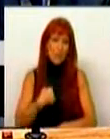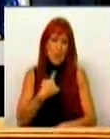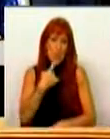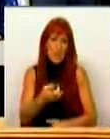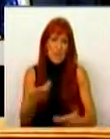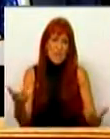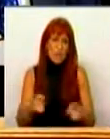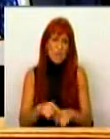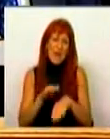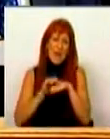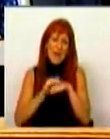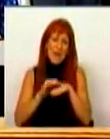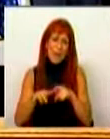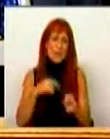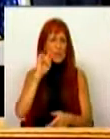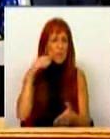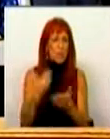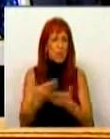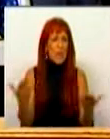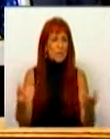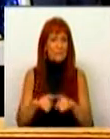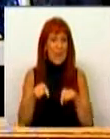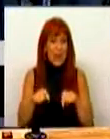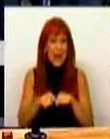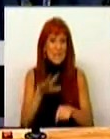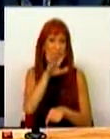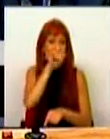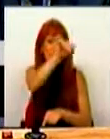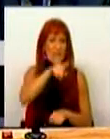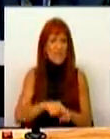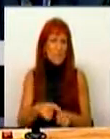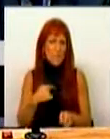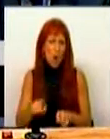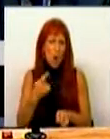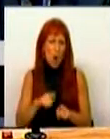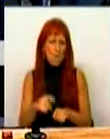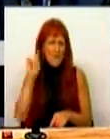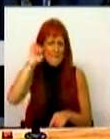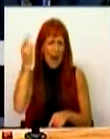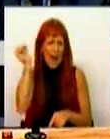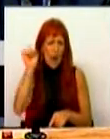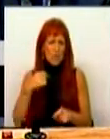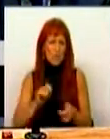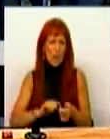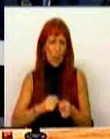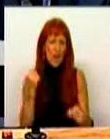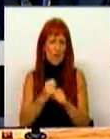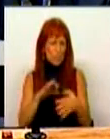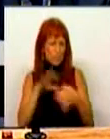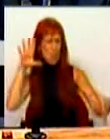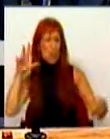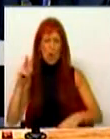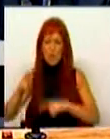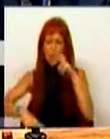tivesse tido o carinho de assegurar que essas famílias também não seriam vítimas da atuação desproporcionada do